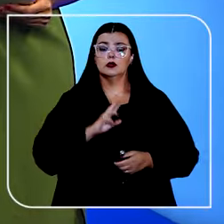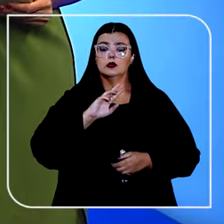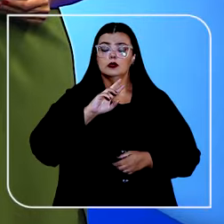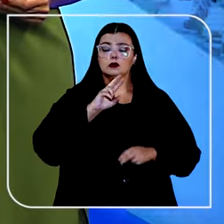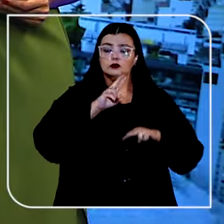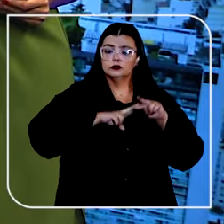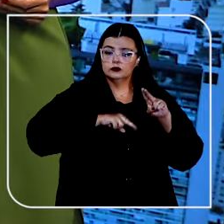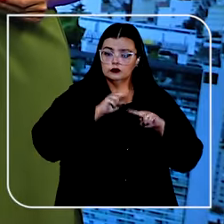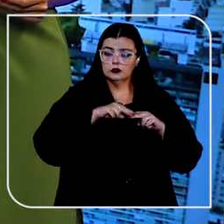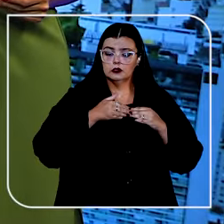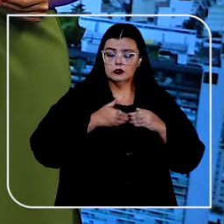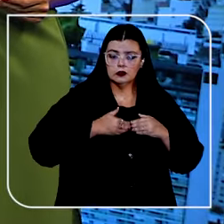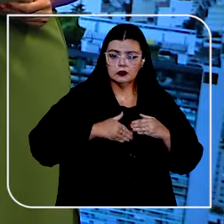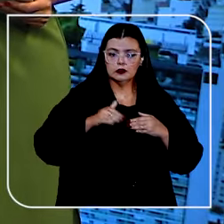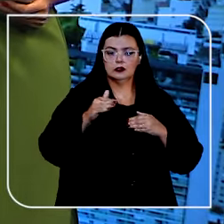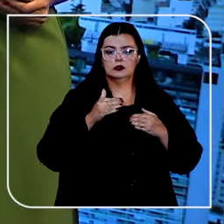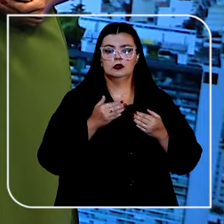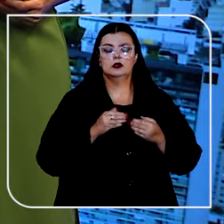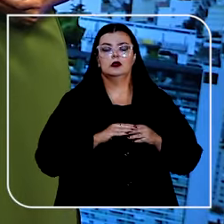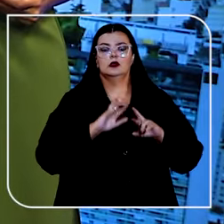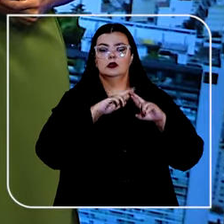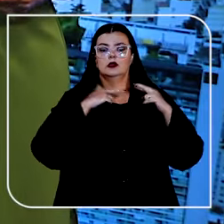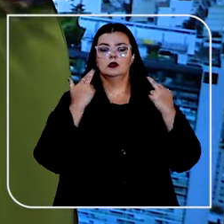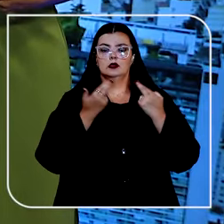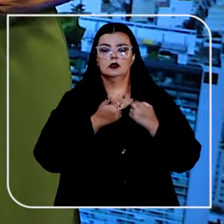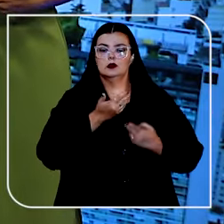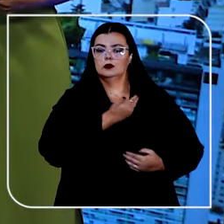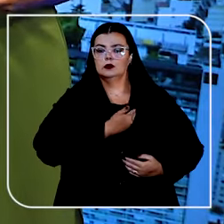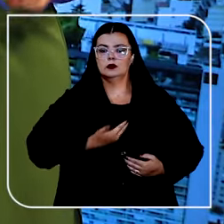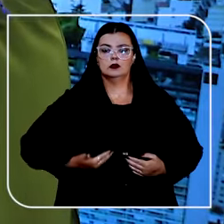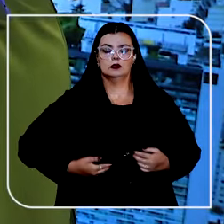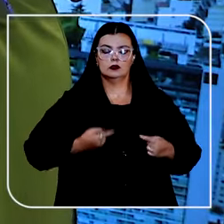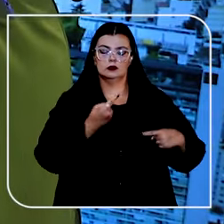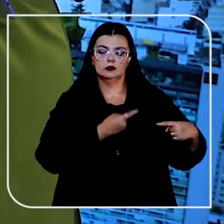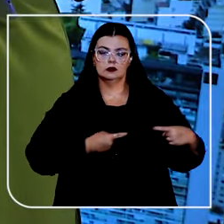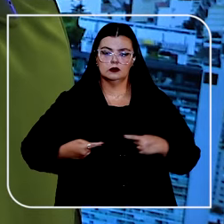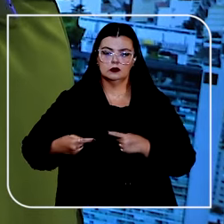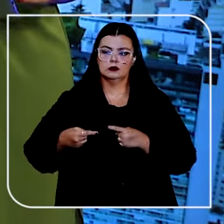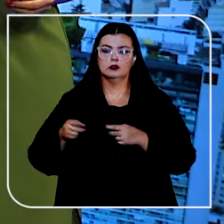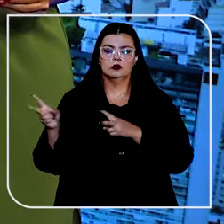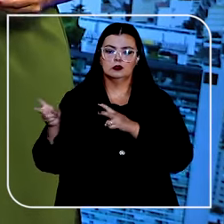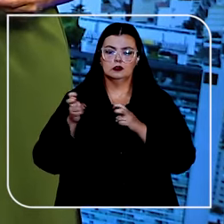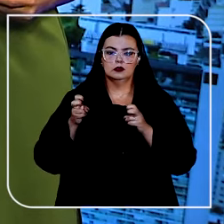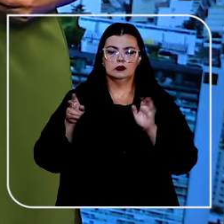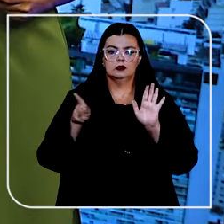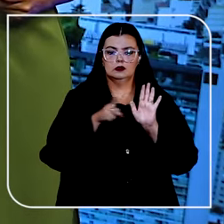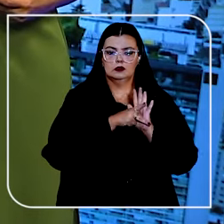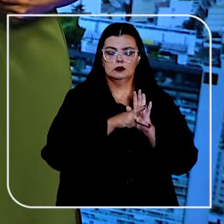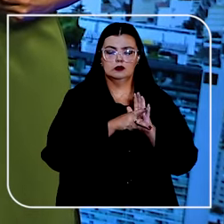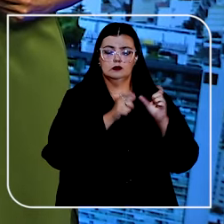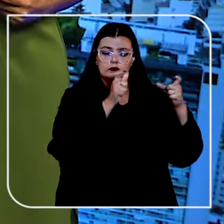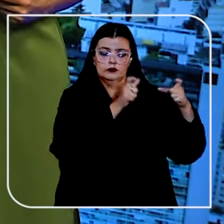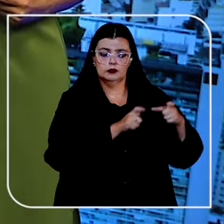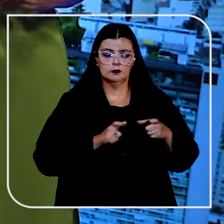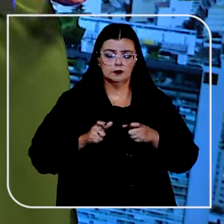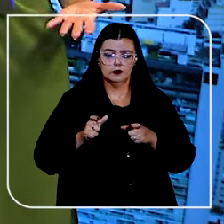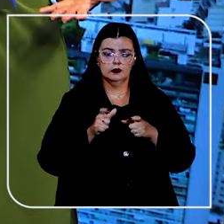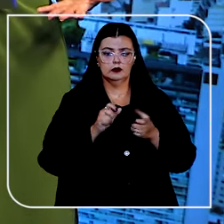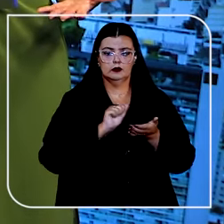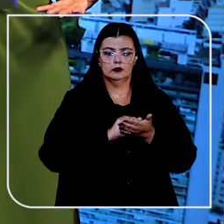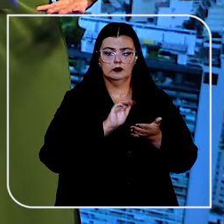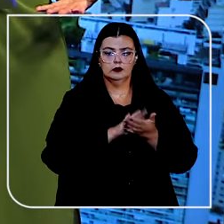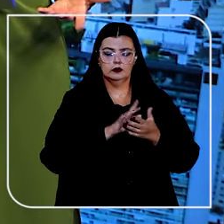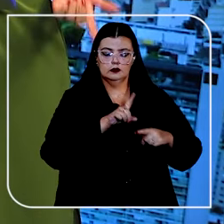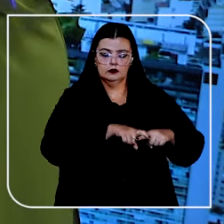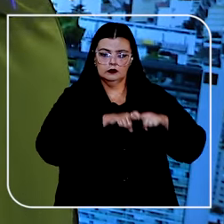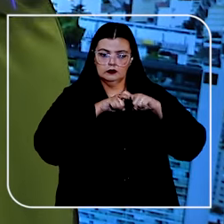acontecer no STJ a audiência pública que vai discutir a penhora de imóvel alienado fiduciariamente em